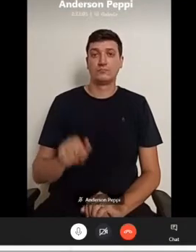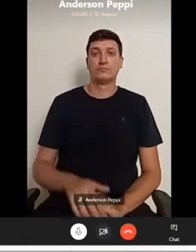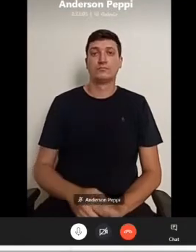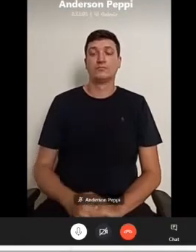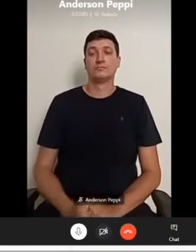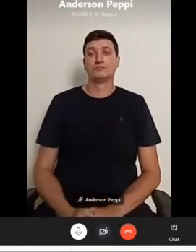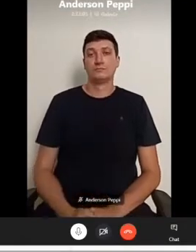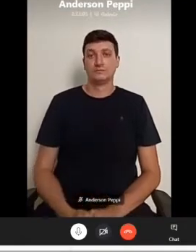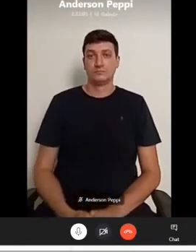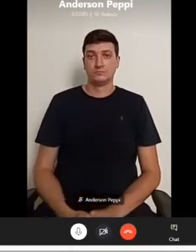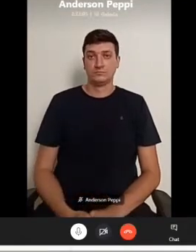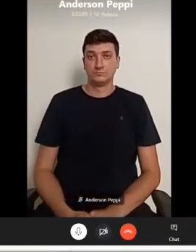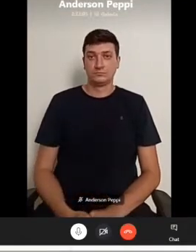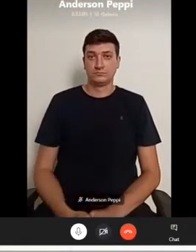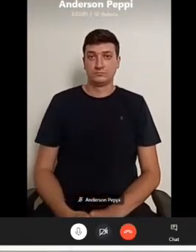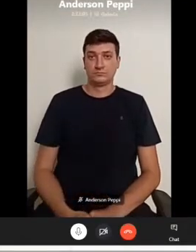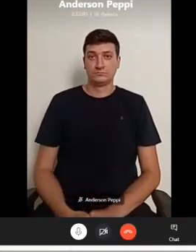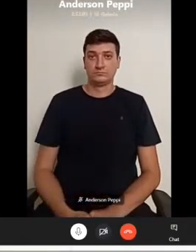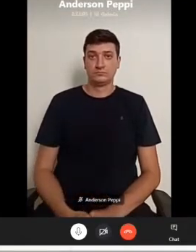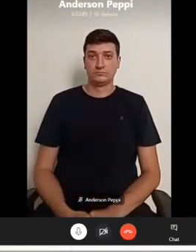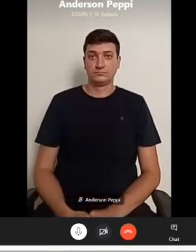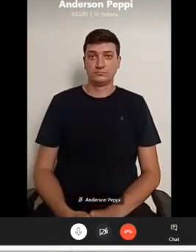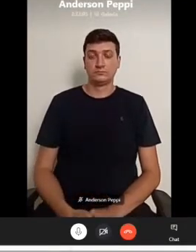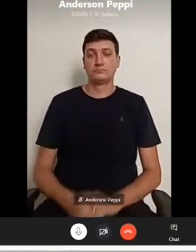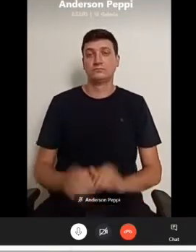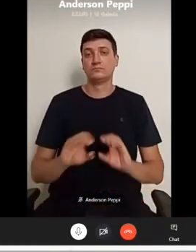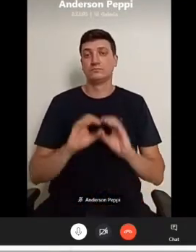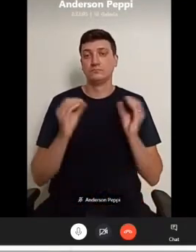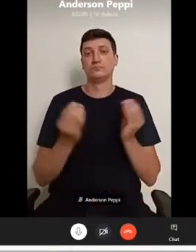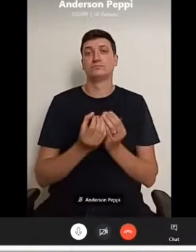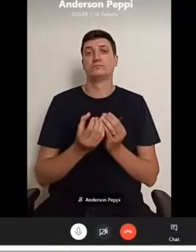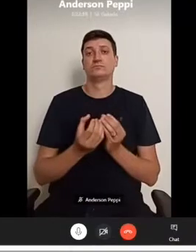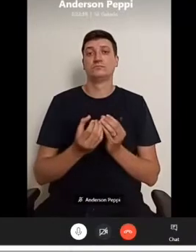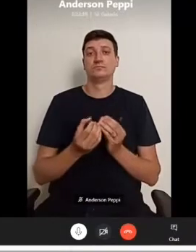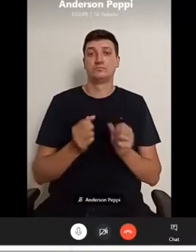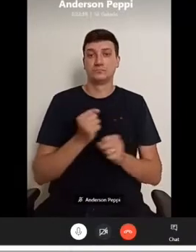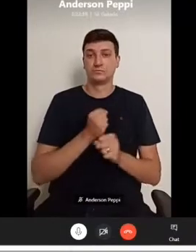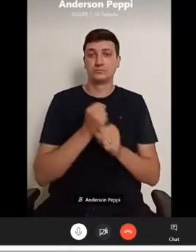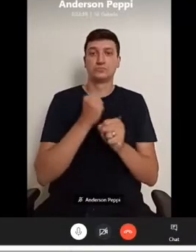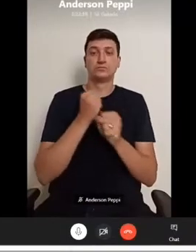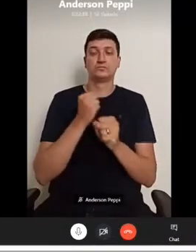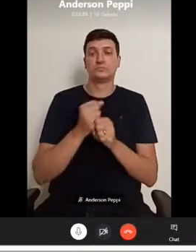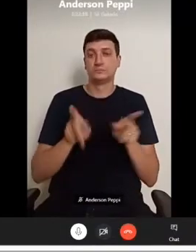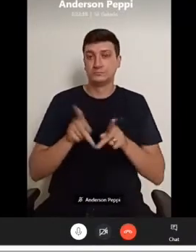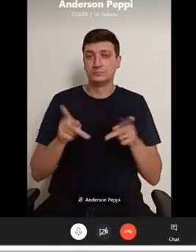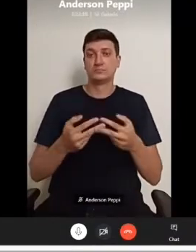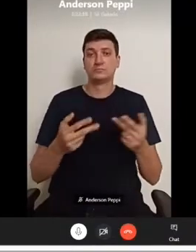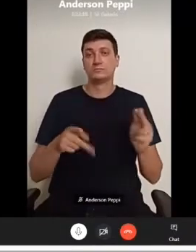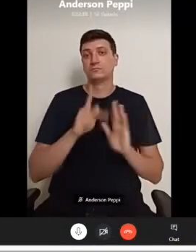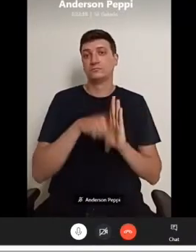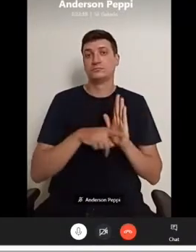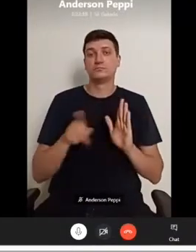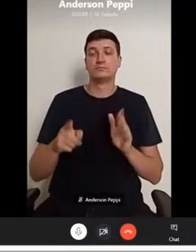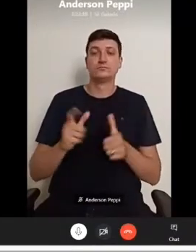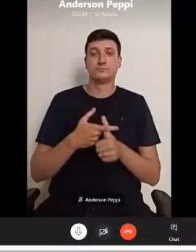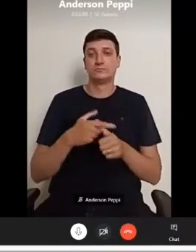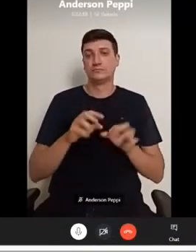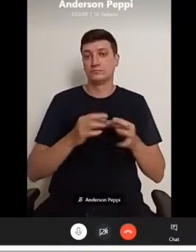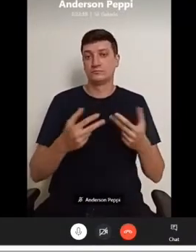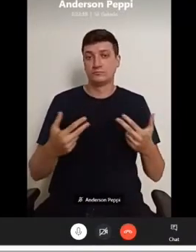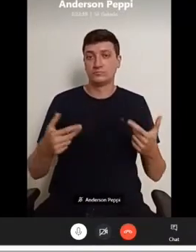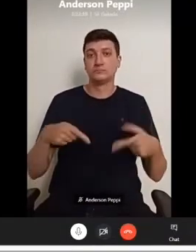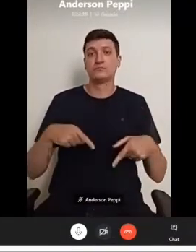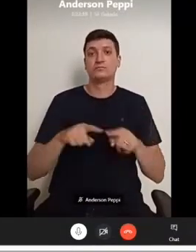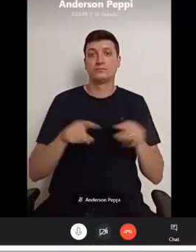Elo. Comissão de Obras, Serviços Públicos, Planejamento, Uso, Ocupação e Parcelamento do Solo e Atividades Privadas.